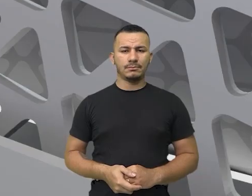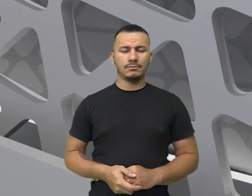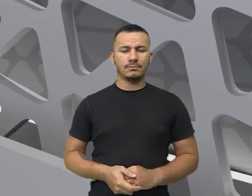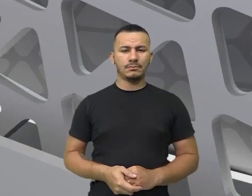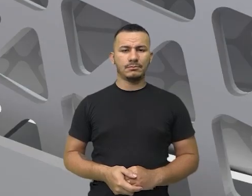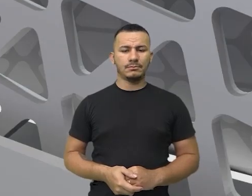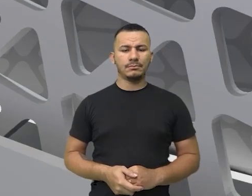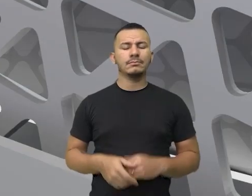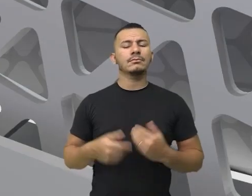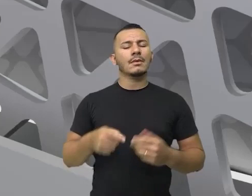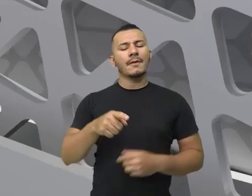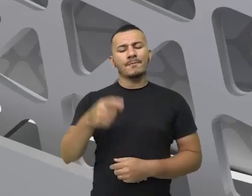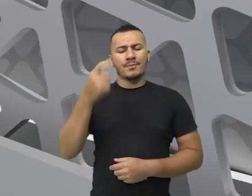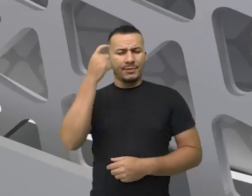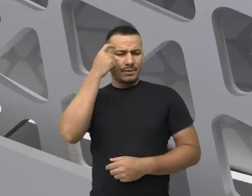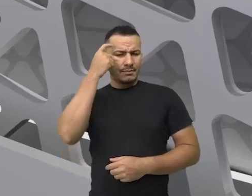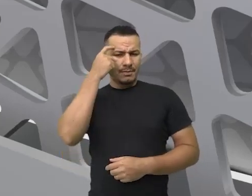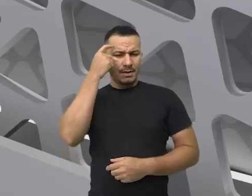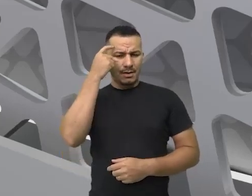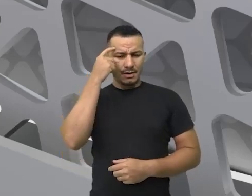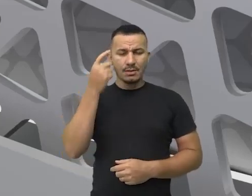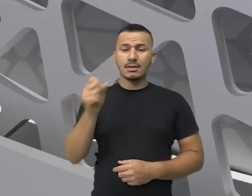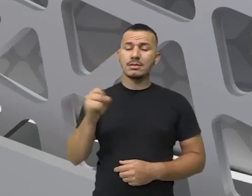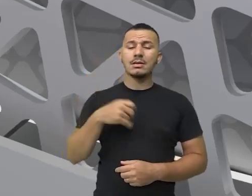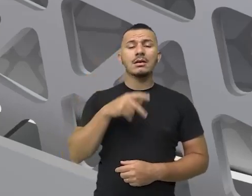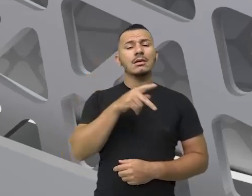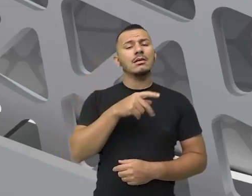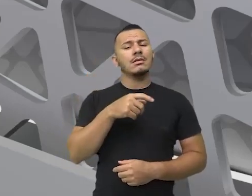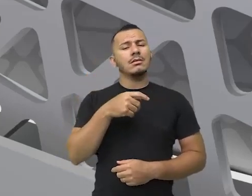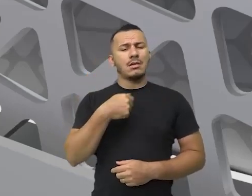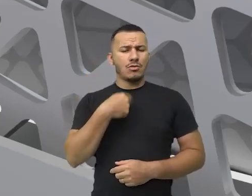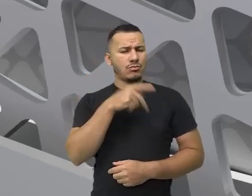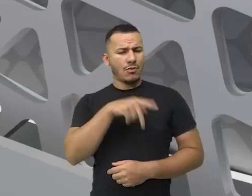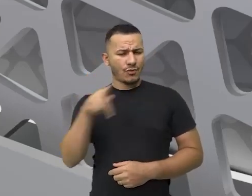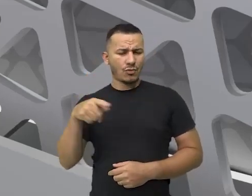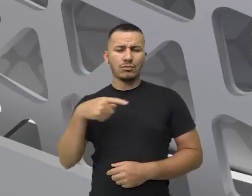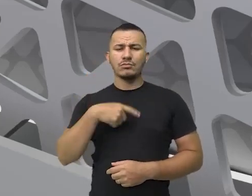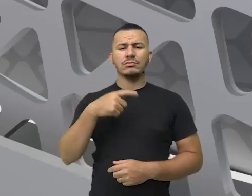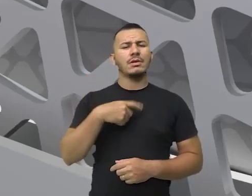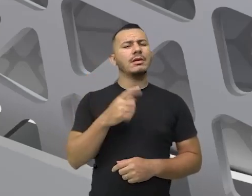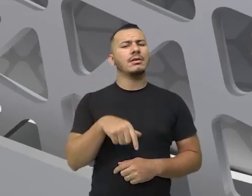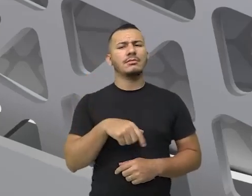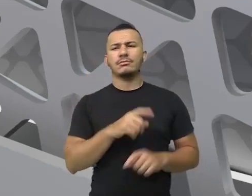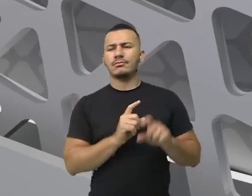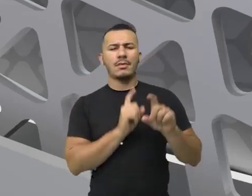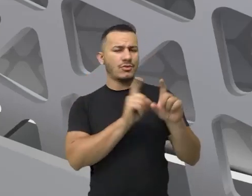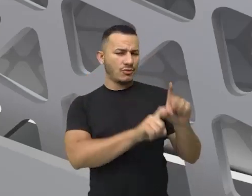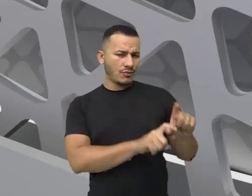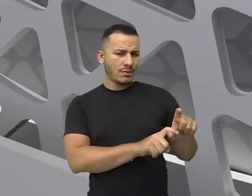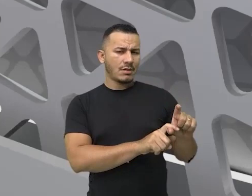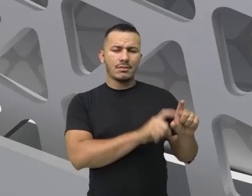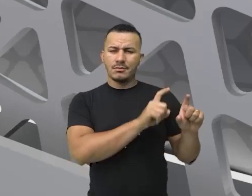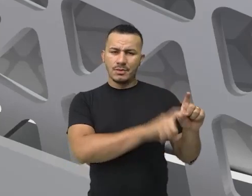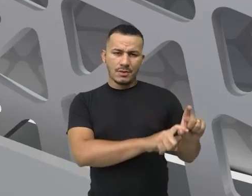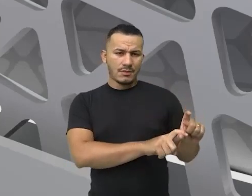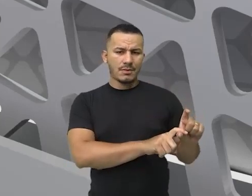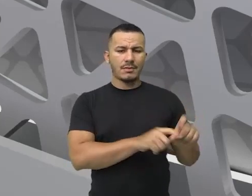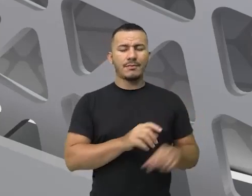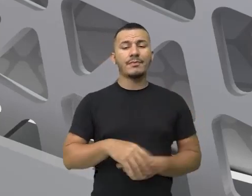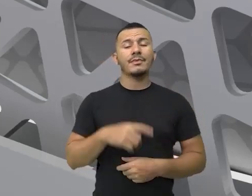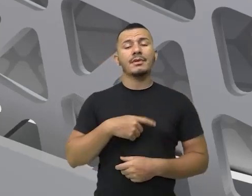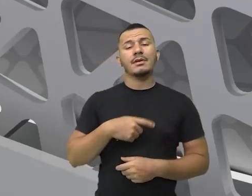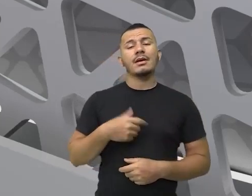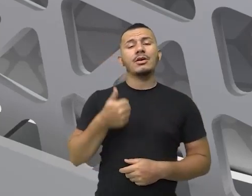Bom, alunos, imagina o seguinte. Imagina que o professor Paulo tem uma dívida, tá bom? Imagina aí, o professor Paulo tem uma dívida, ele